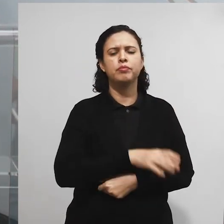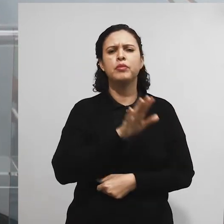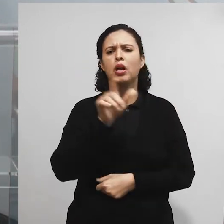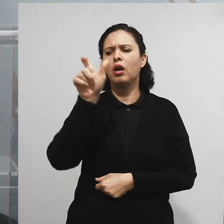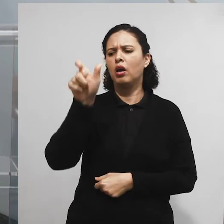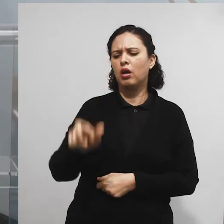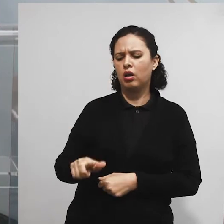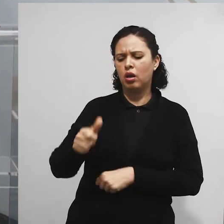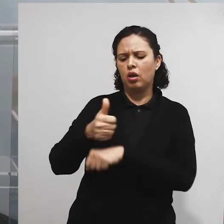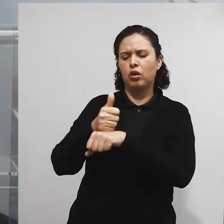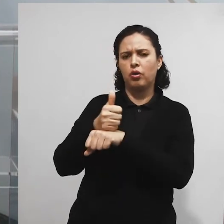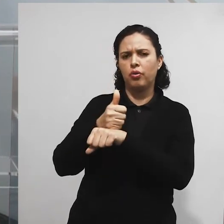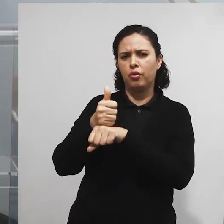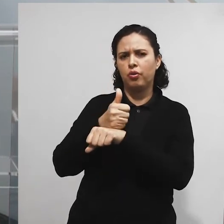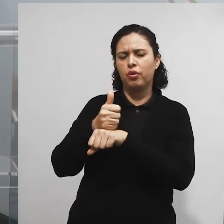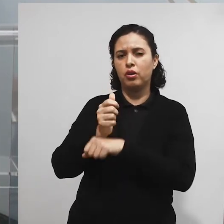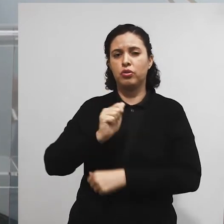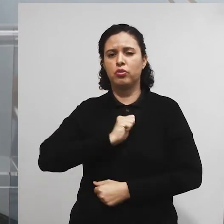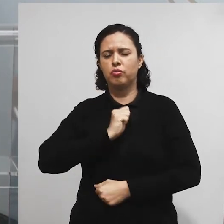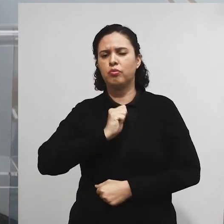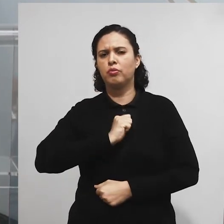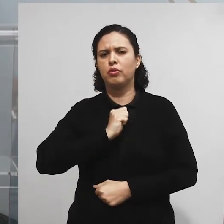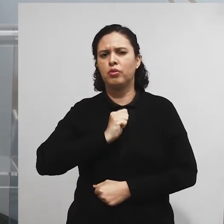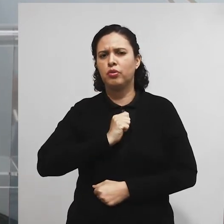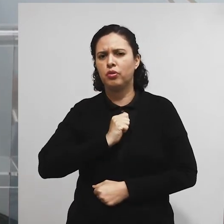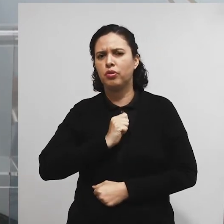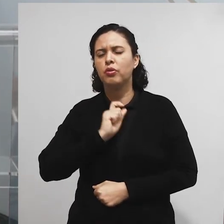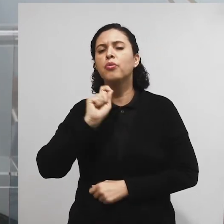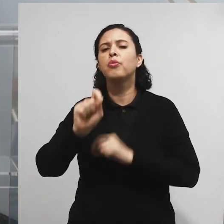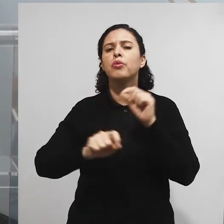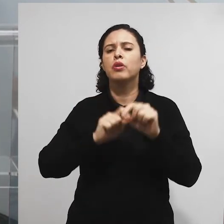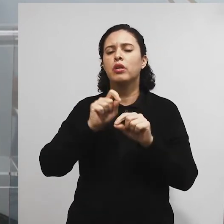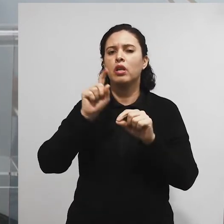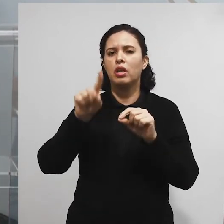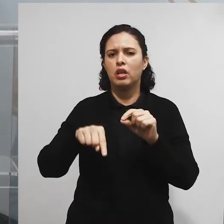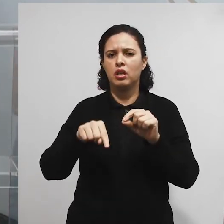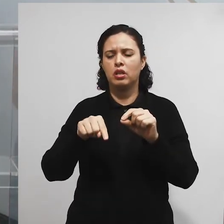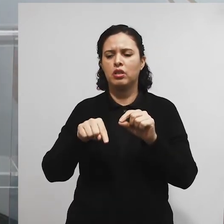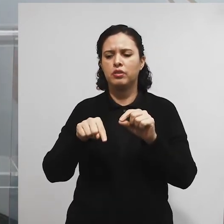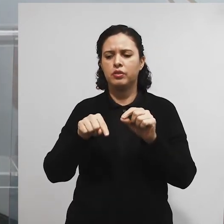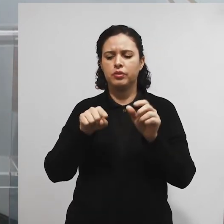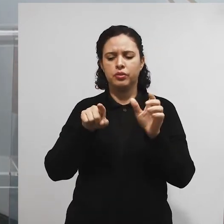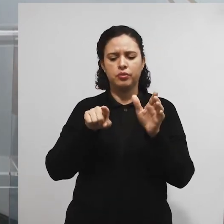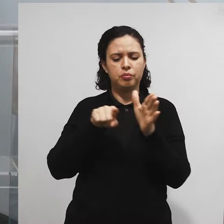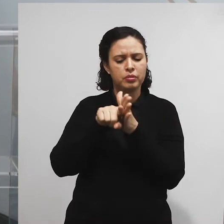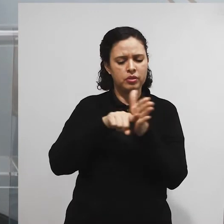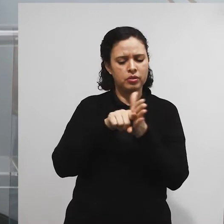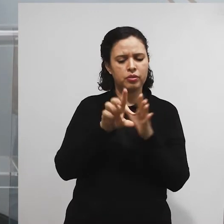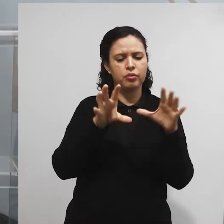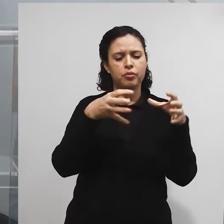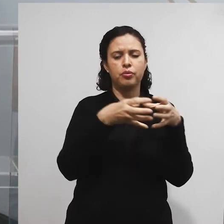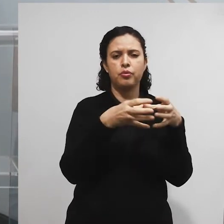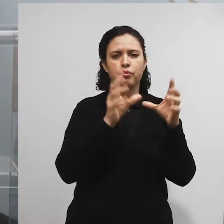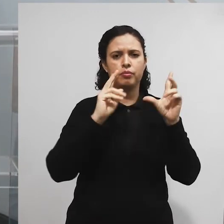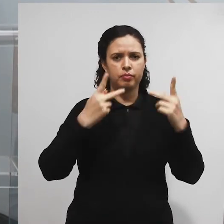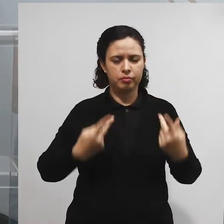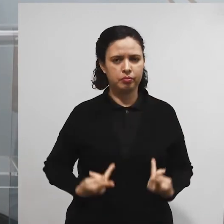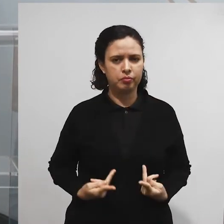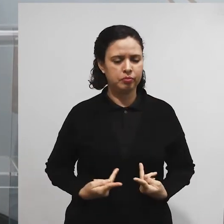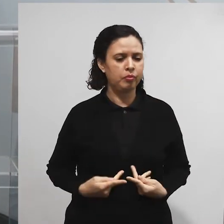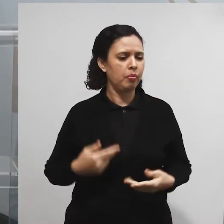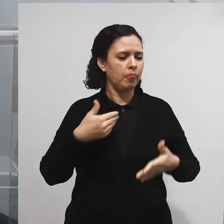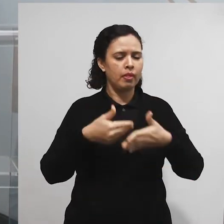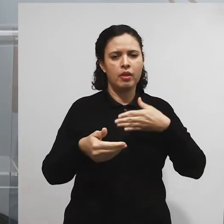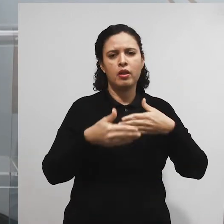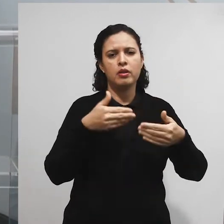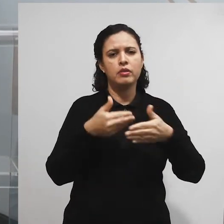um antropólogo, professor, quando faz uma pesquisa com um determinado grupo humano, independentemente de onde